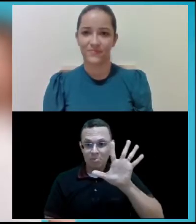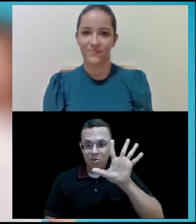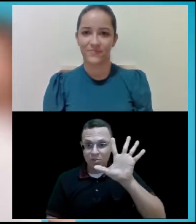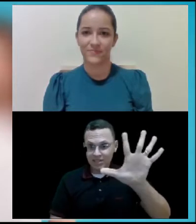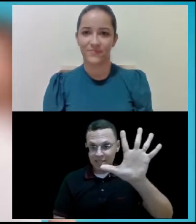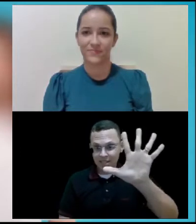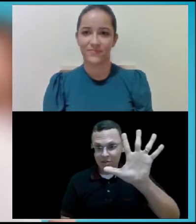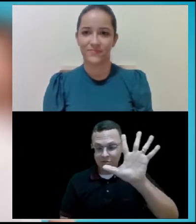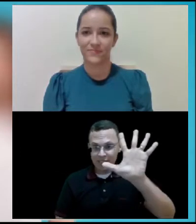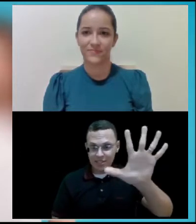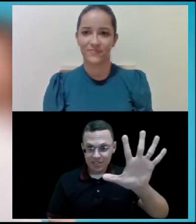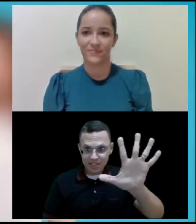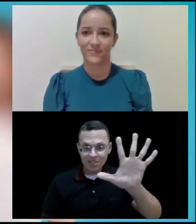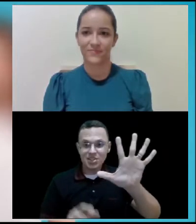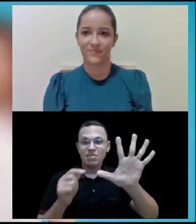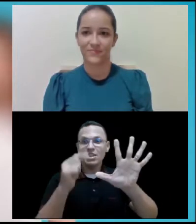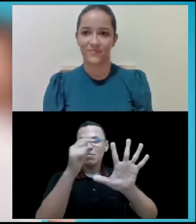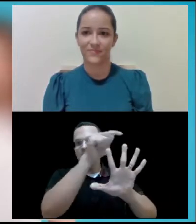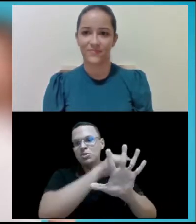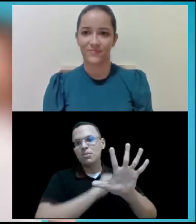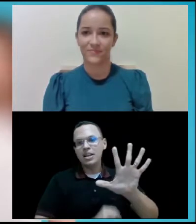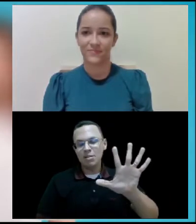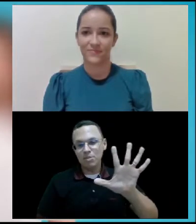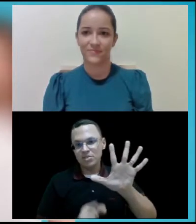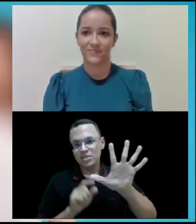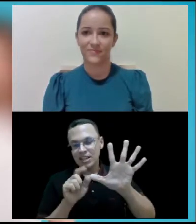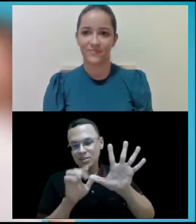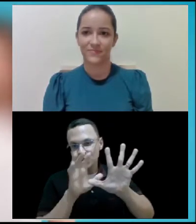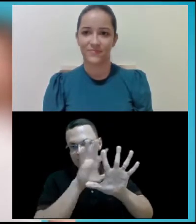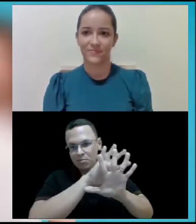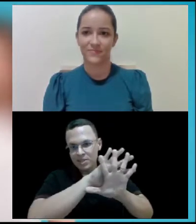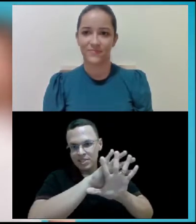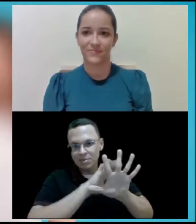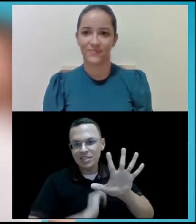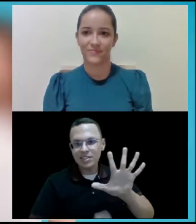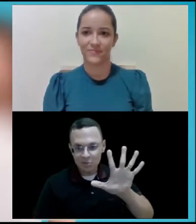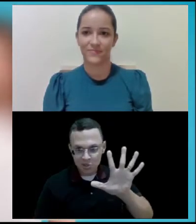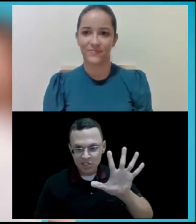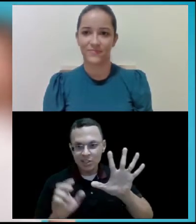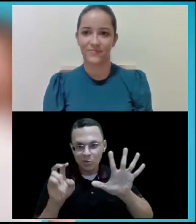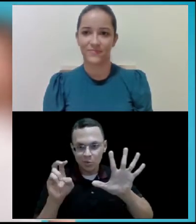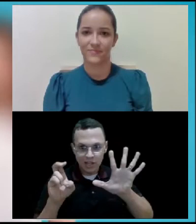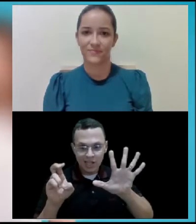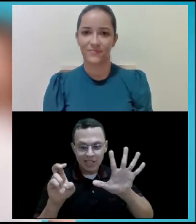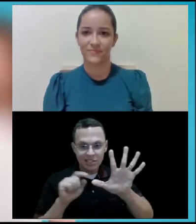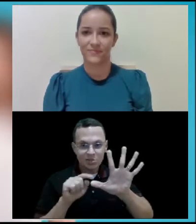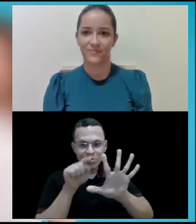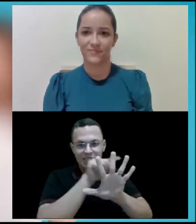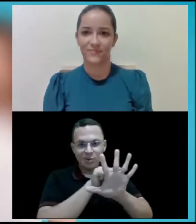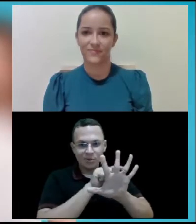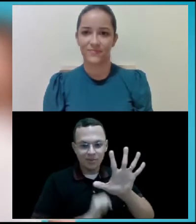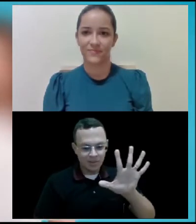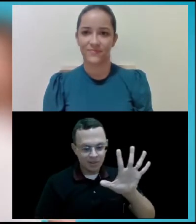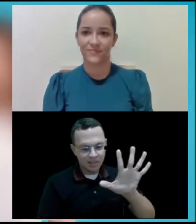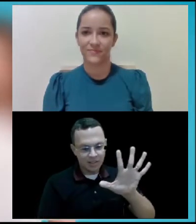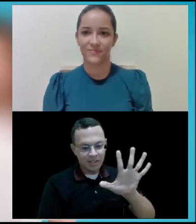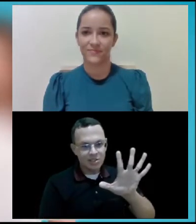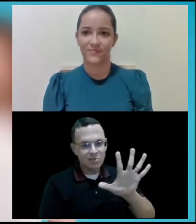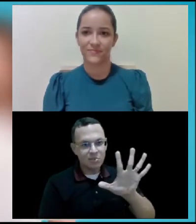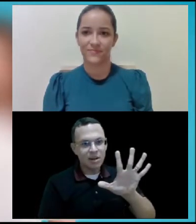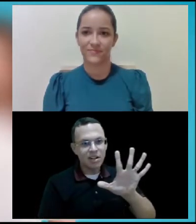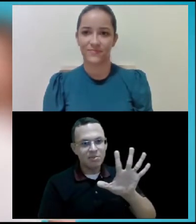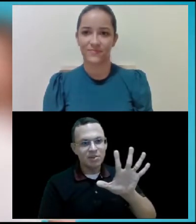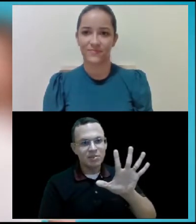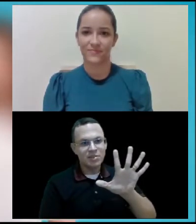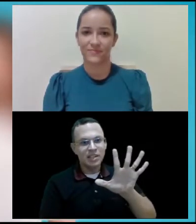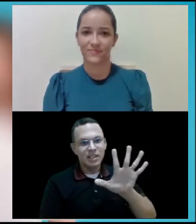Pronto, ó, lembrou disso aqui, ó, fez assim, já vai lembrar dos parâmetros. Então aqui eu já vou perceber que são cinco. São cinco.